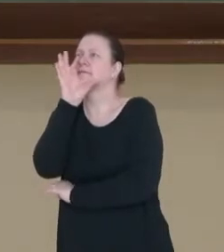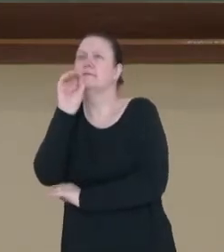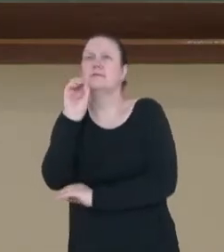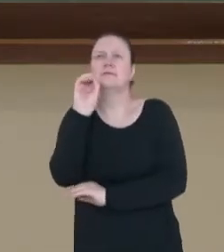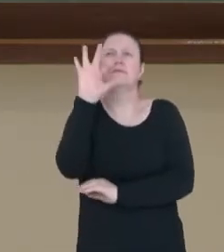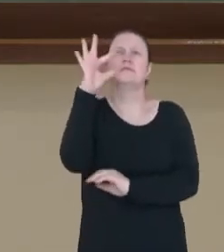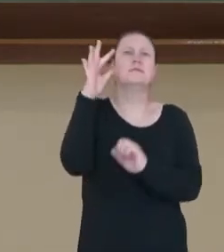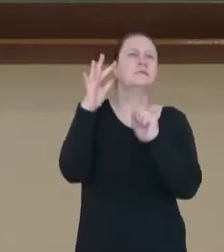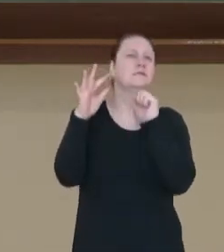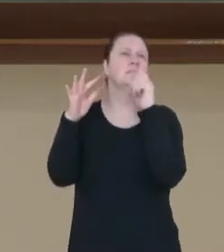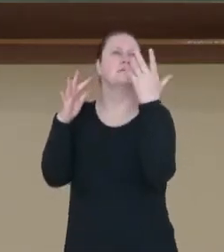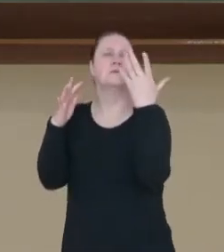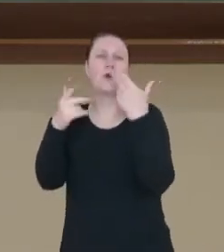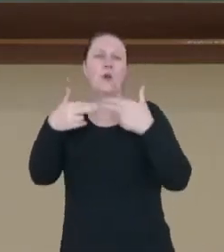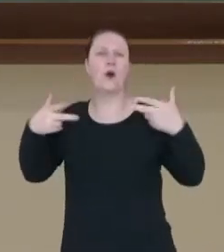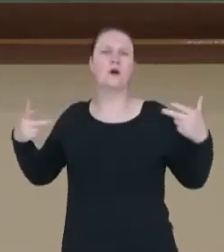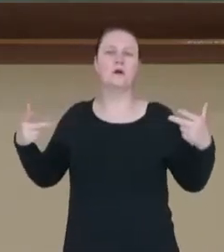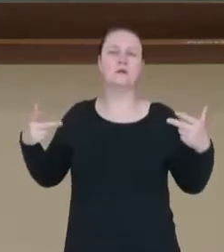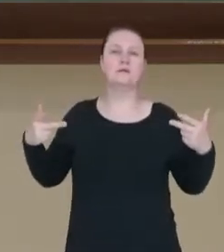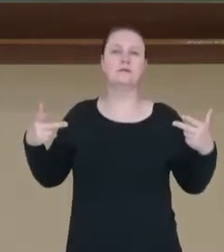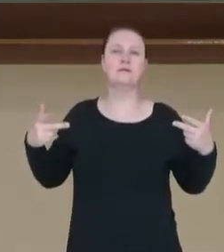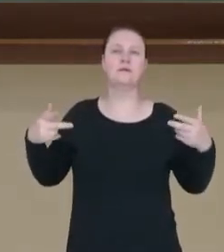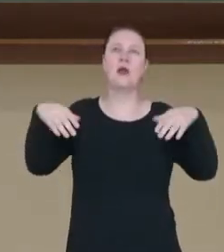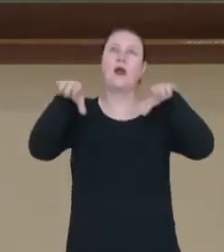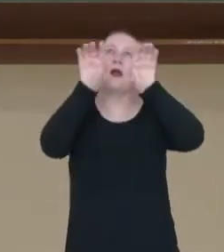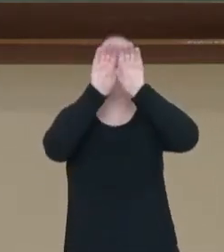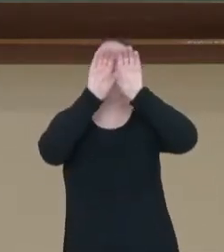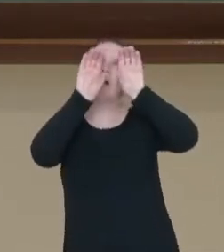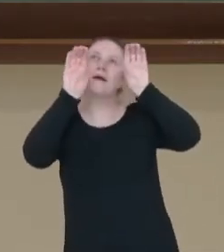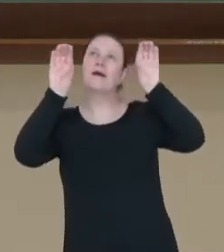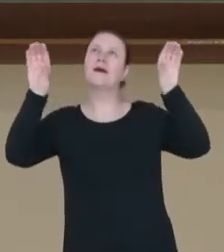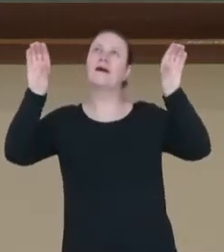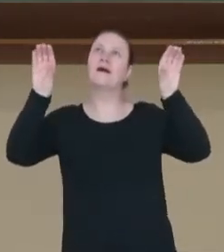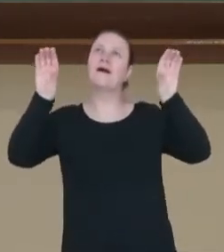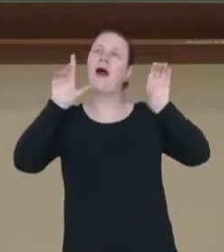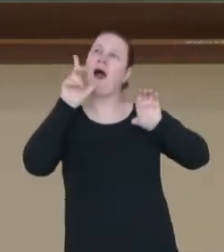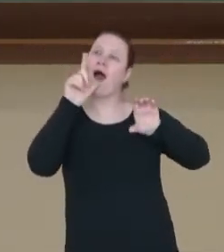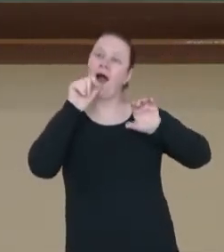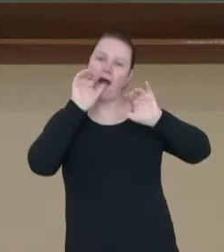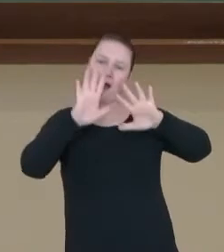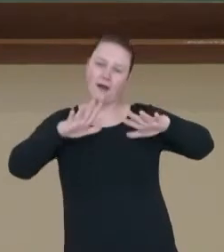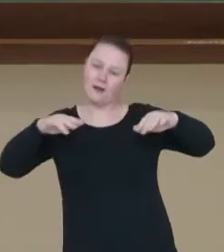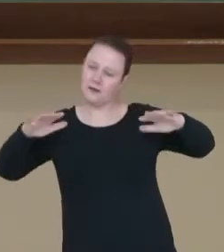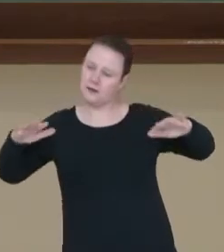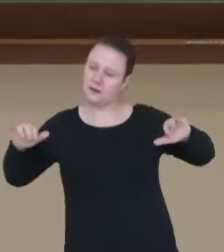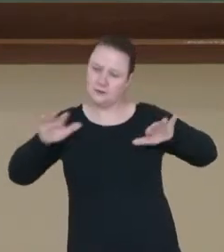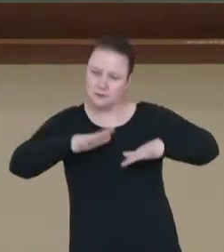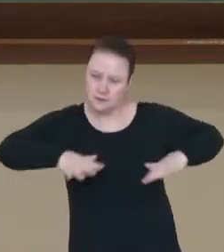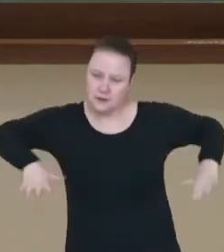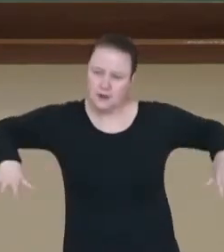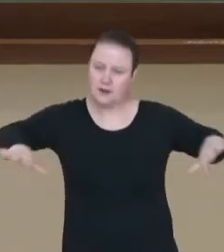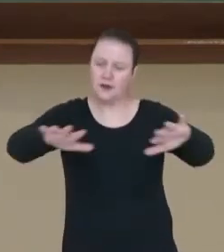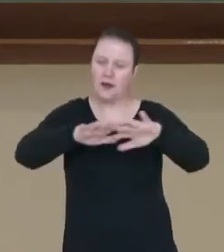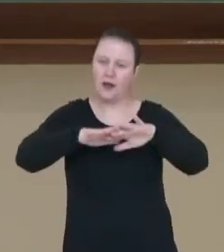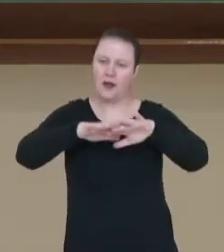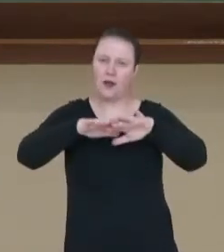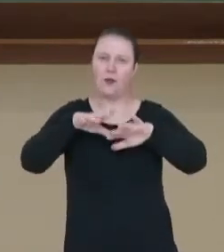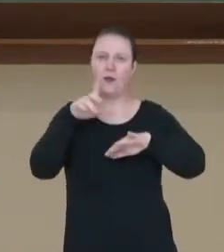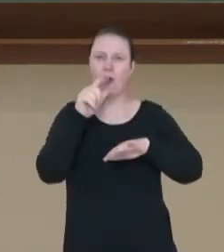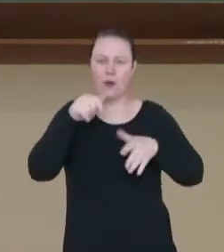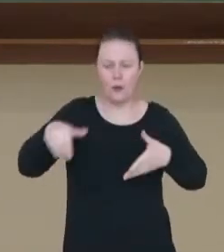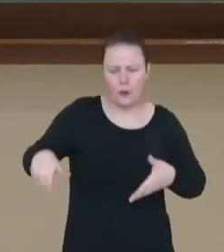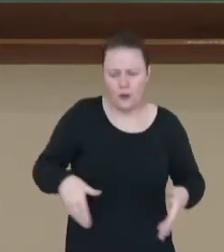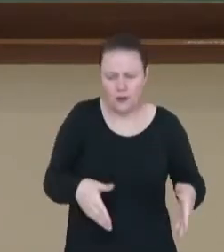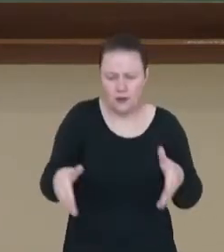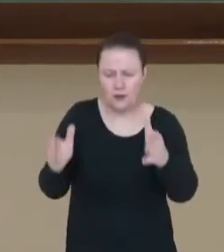formas, né? Então, o olhar do céu, o olhar das águas, o olhar das flores, da mata.